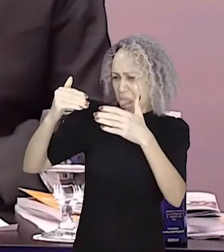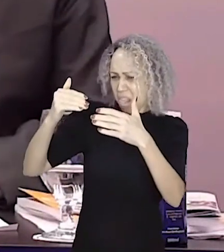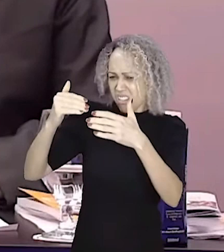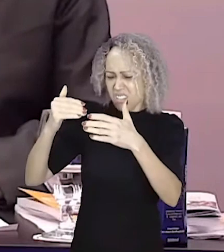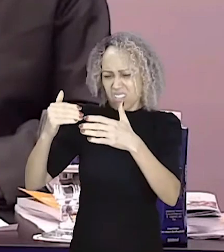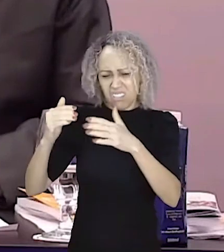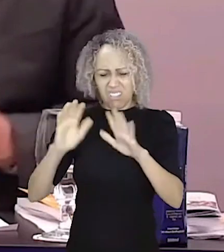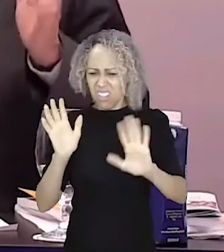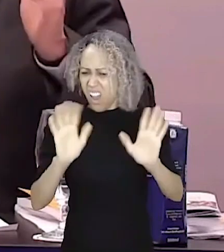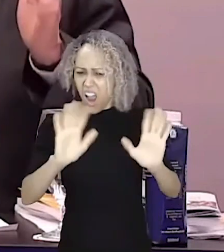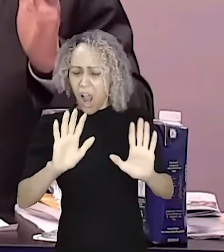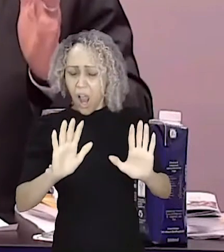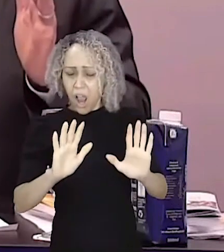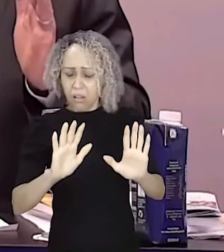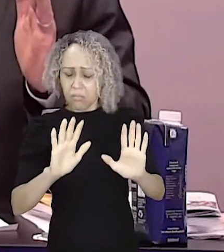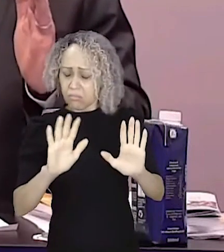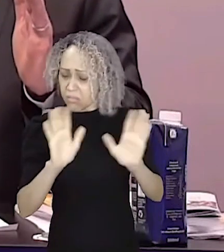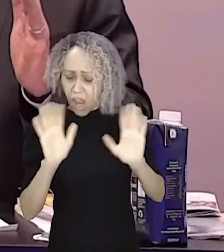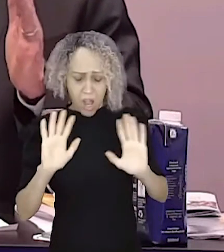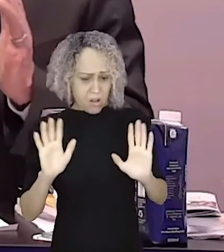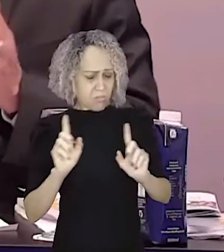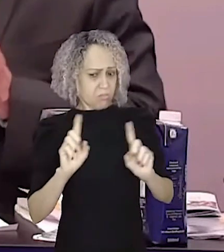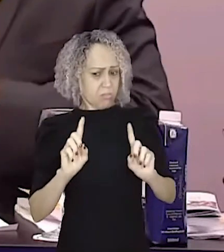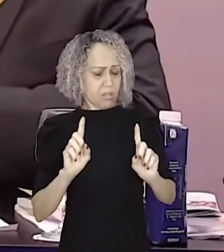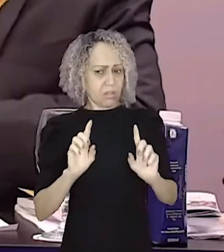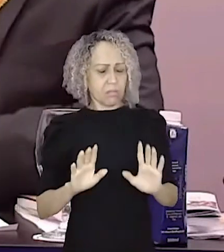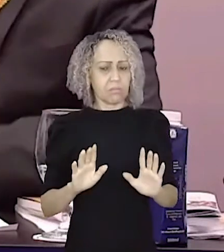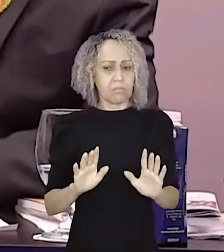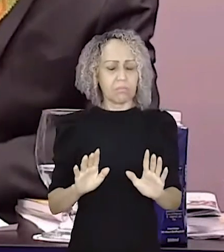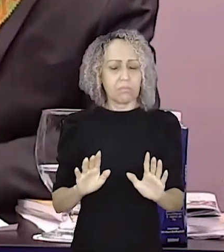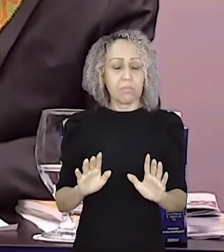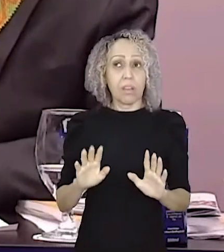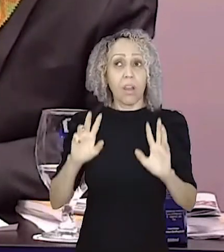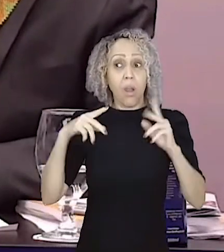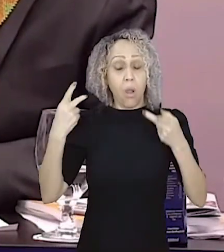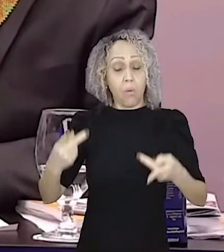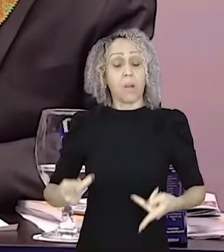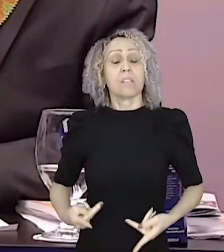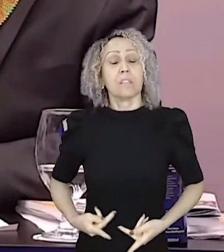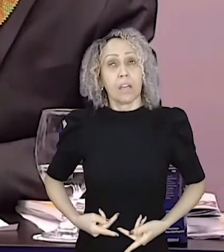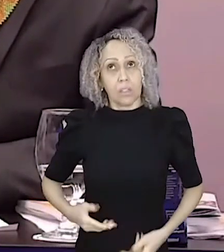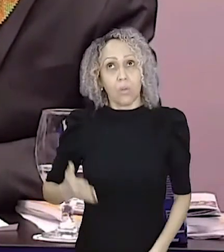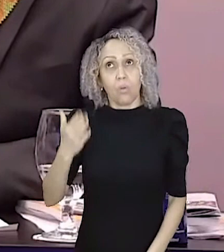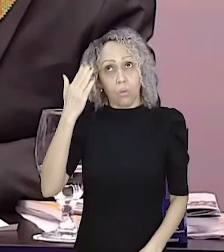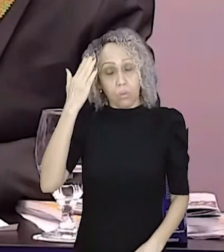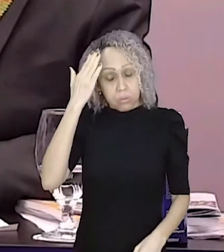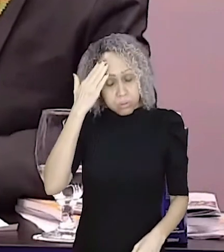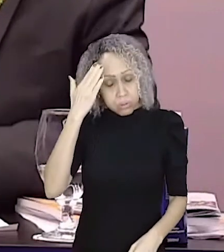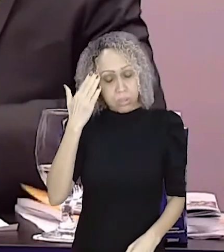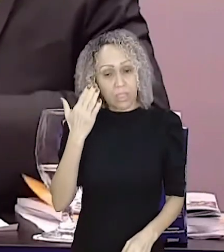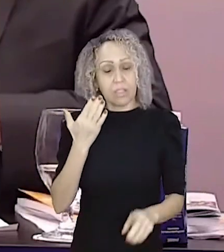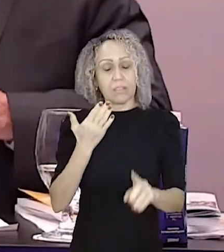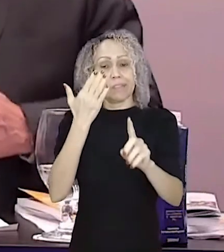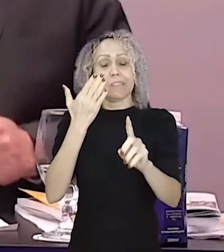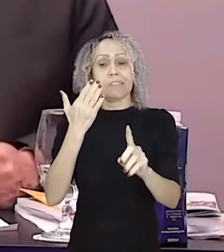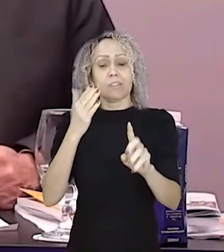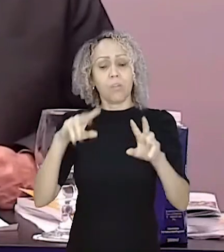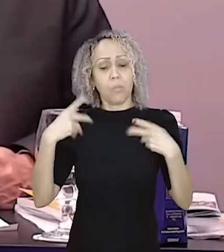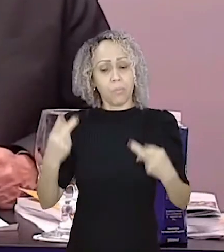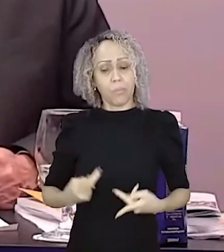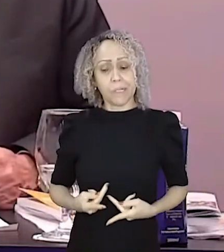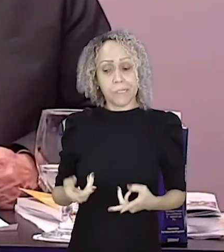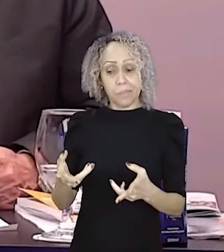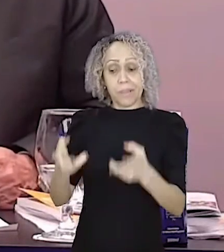nação. Graças a Deus, a humanidade está percebendo que cuidar do meio